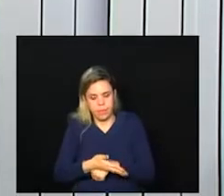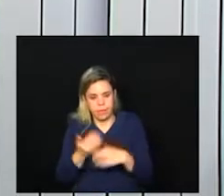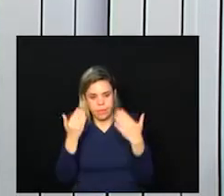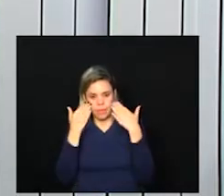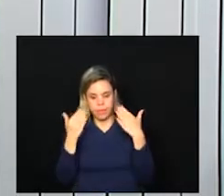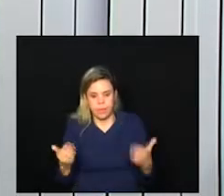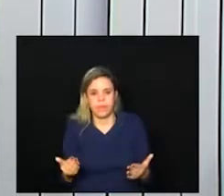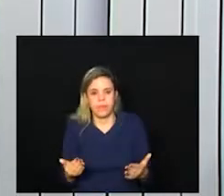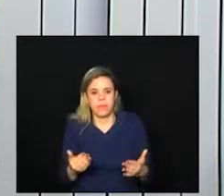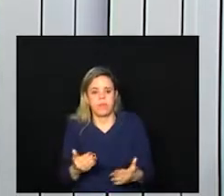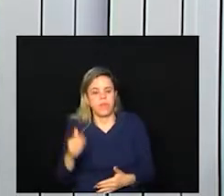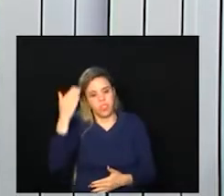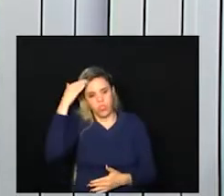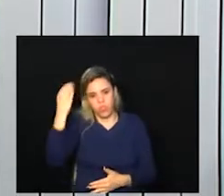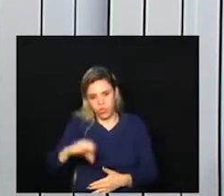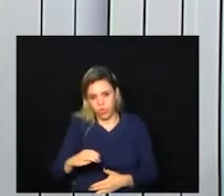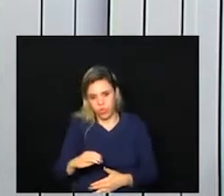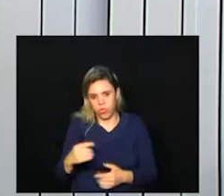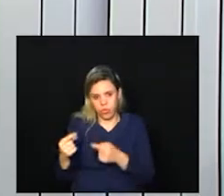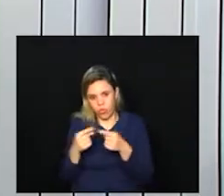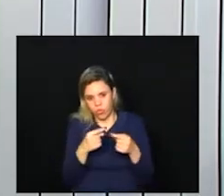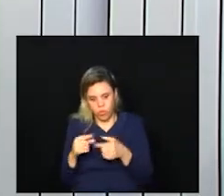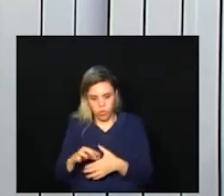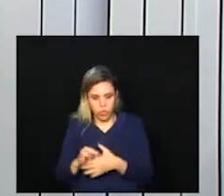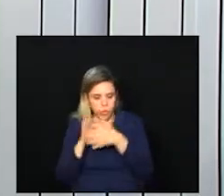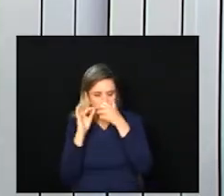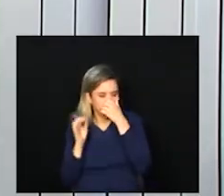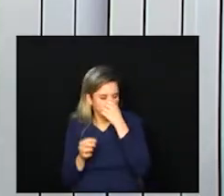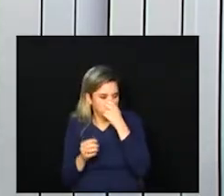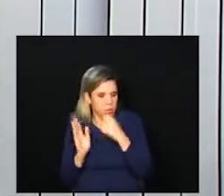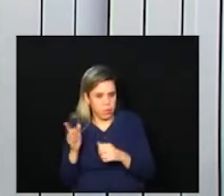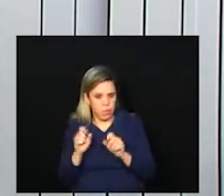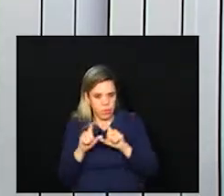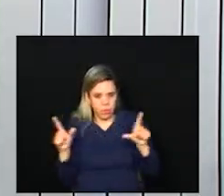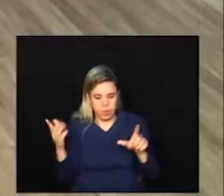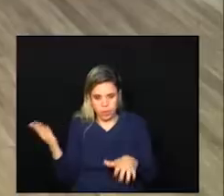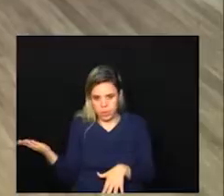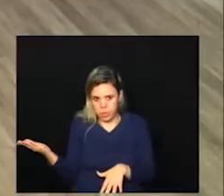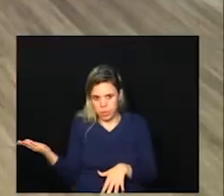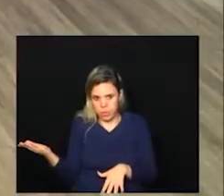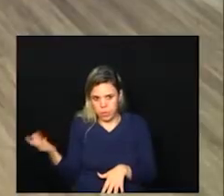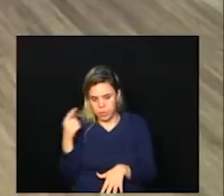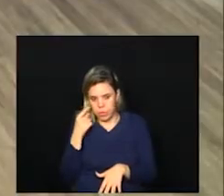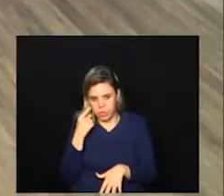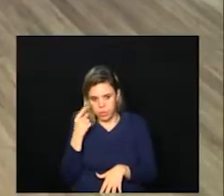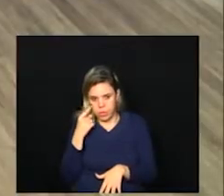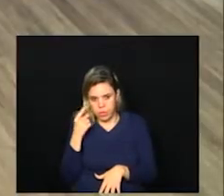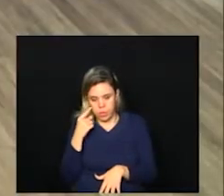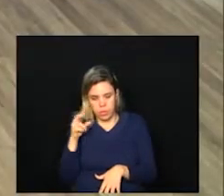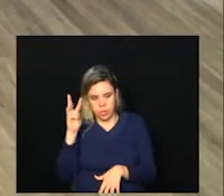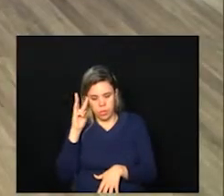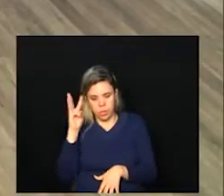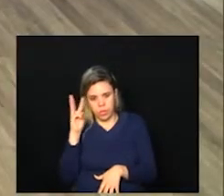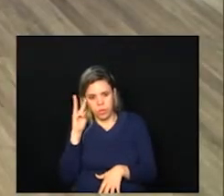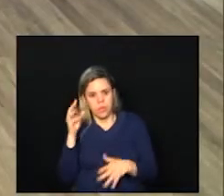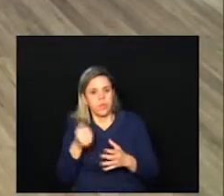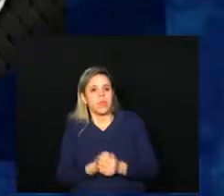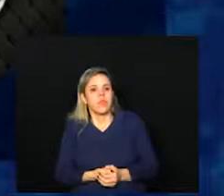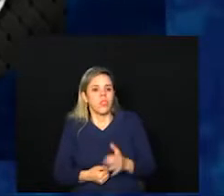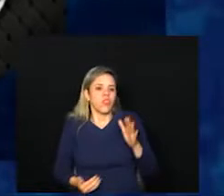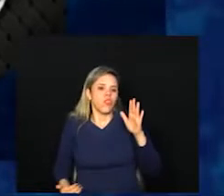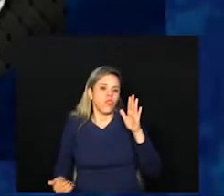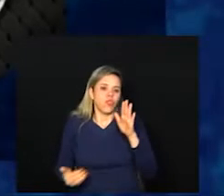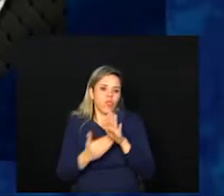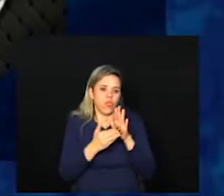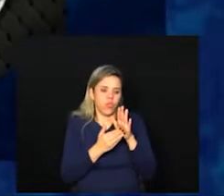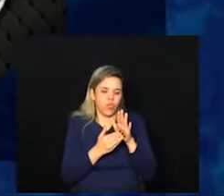do Coritiba. Duelo contra o líder da competição já está aqui na minha tela, então olha só. Nesta terça-feira, última